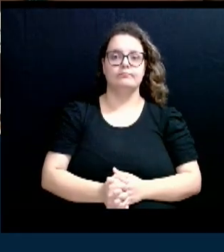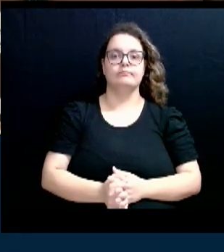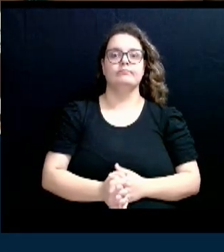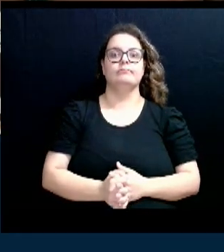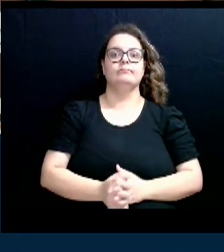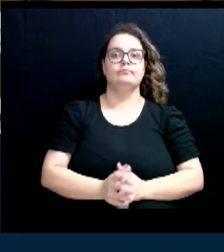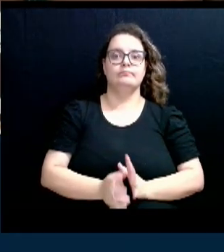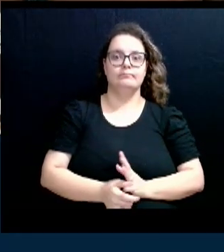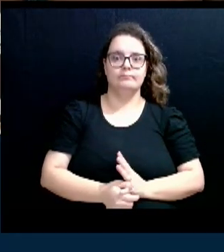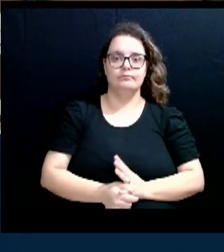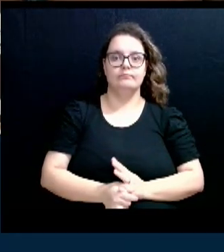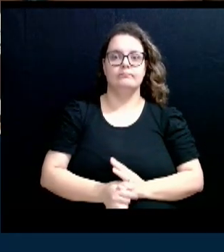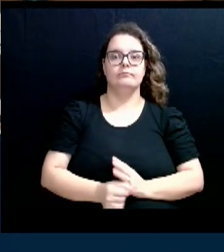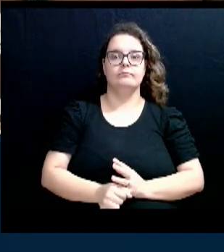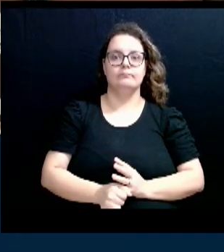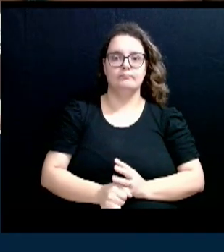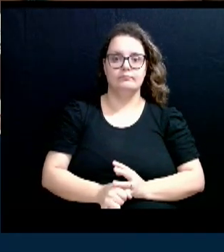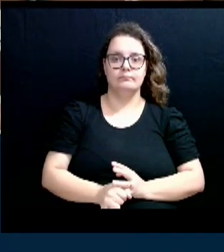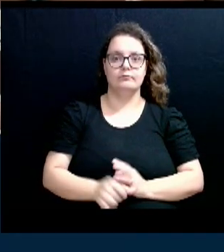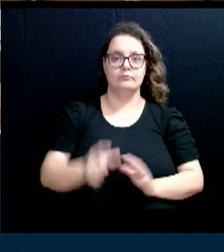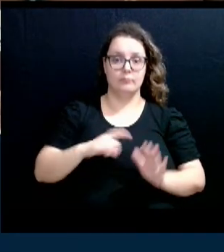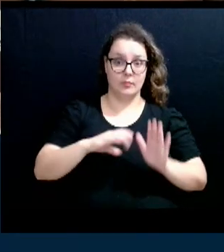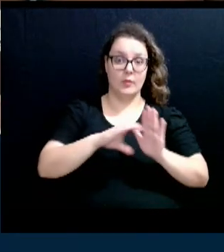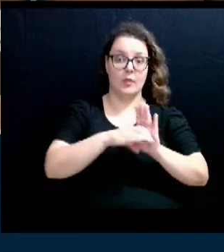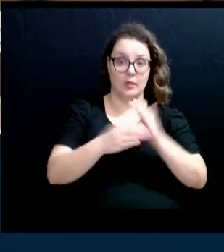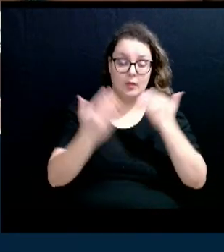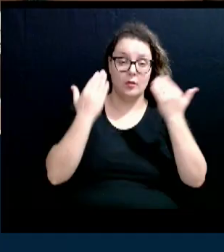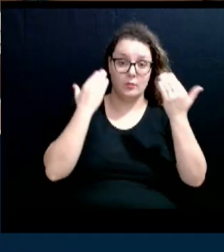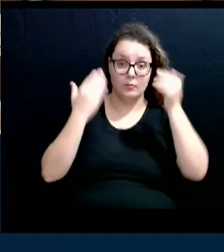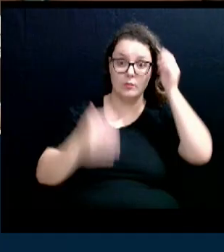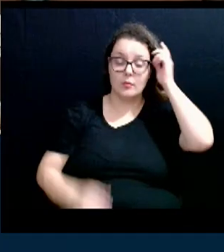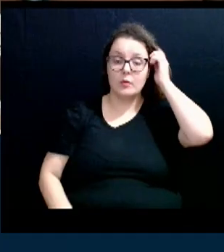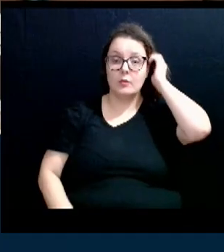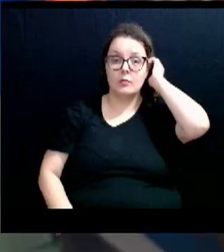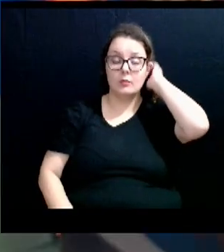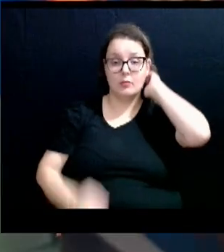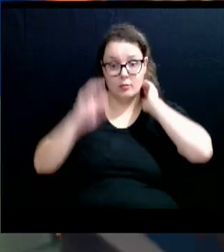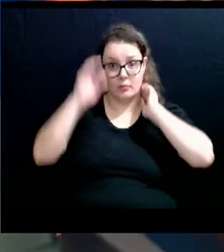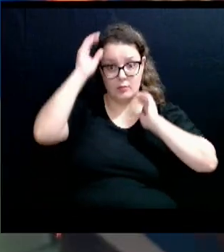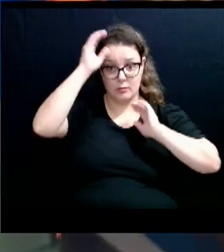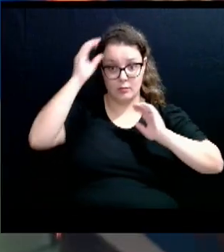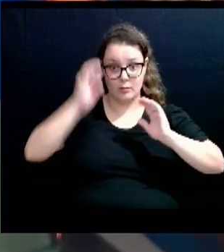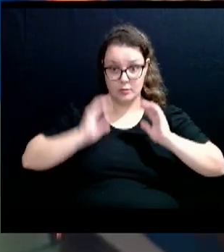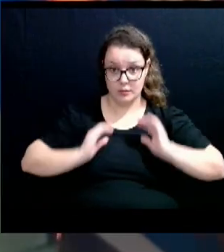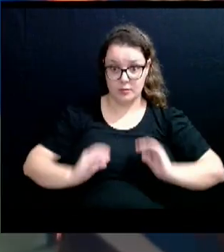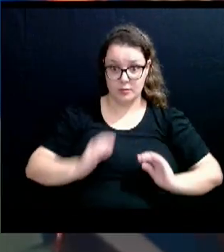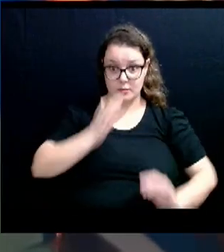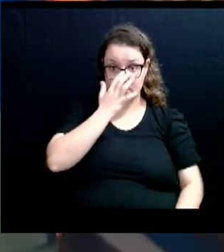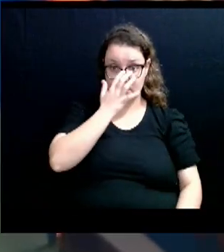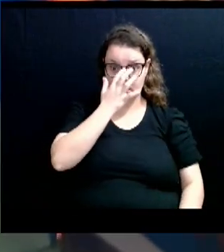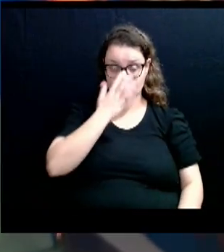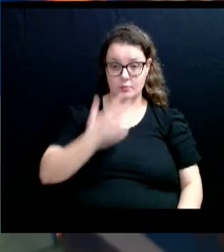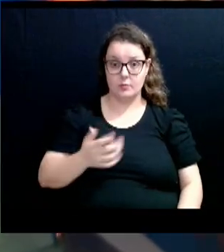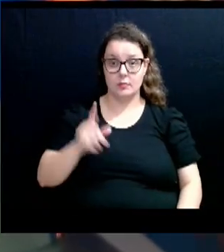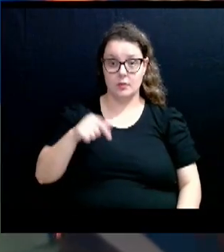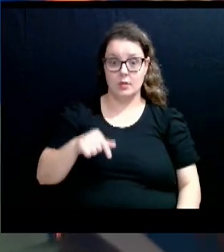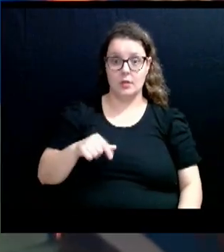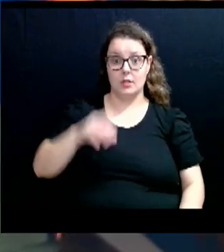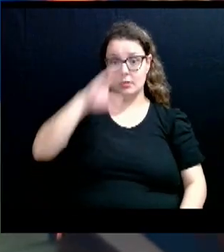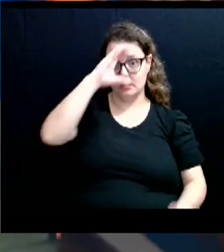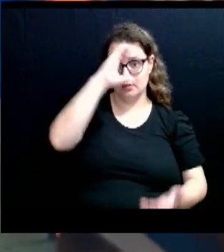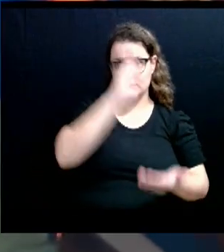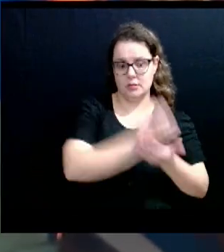Tem um conceito na psicologia cognitivo-comportamental que são as crenças. A gente pode